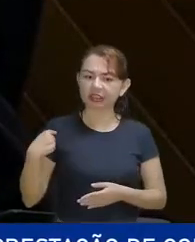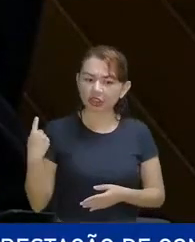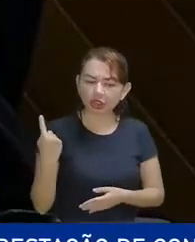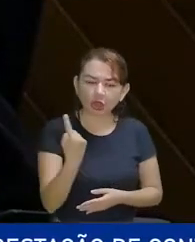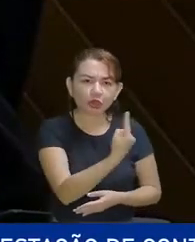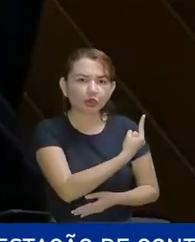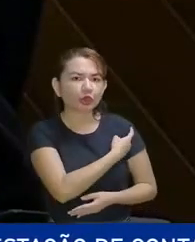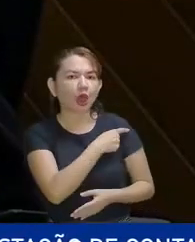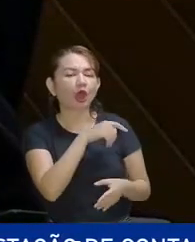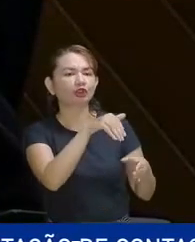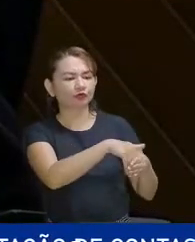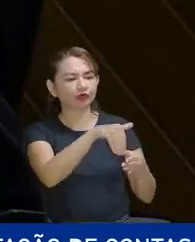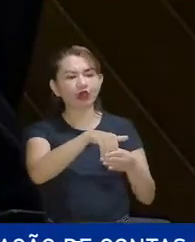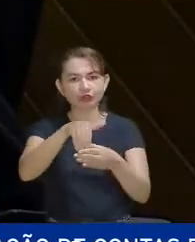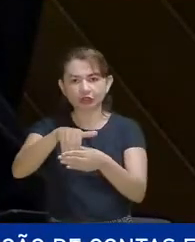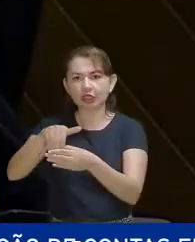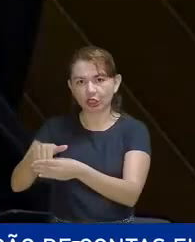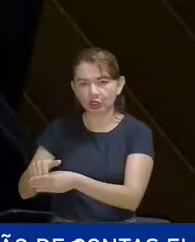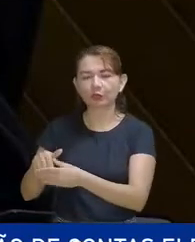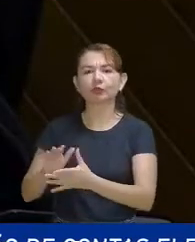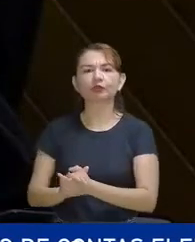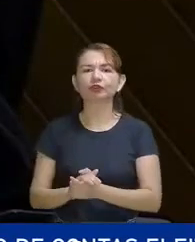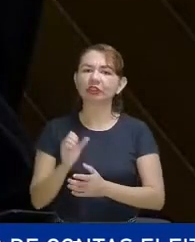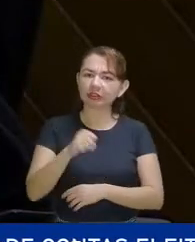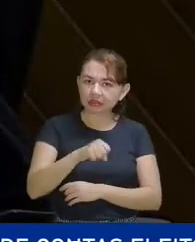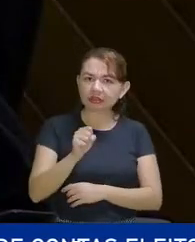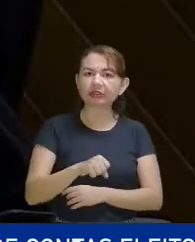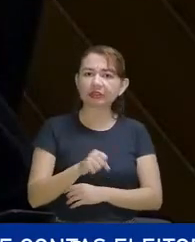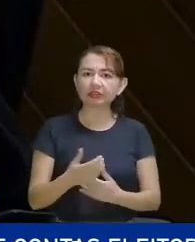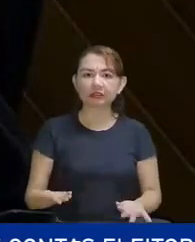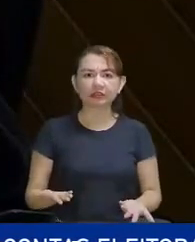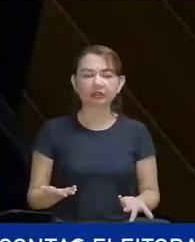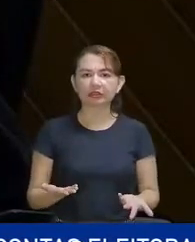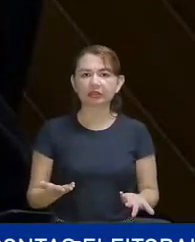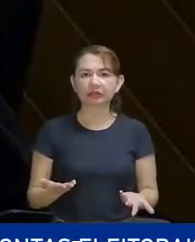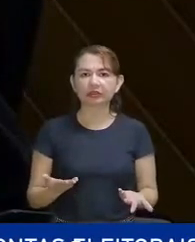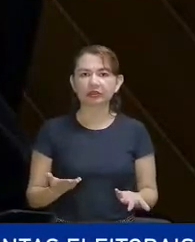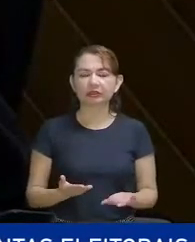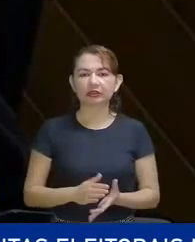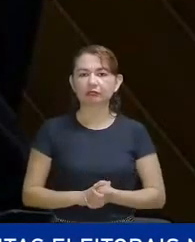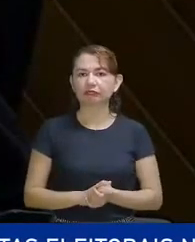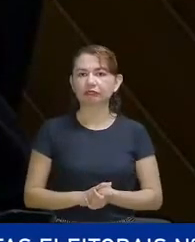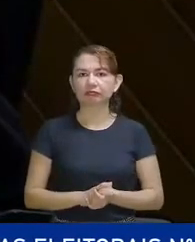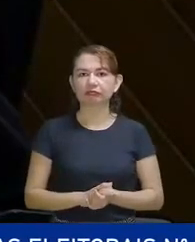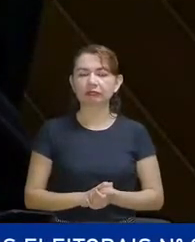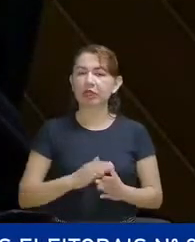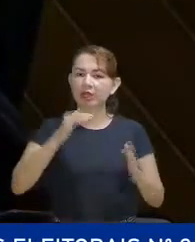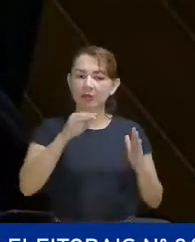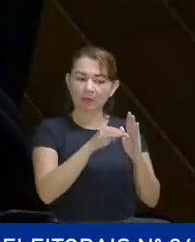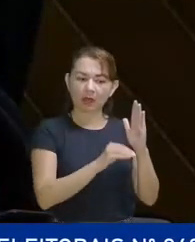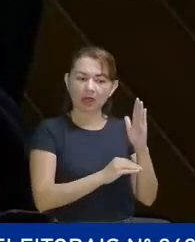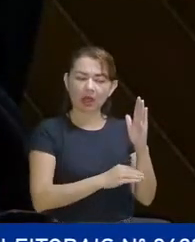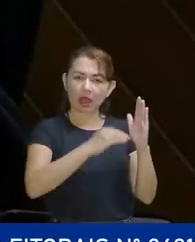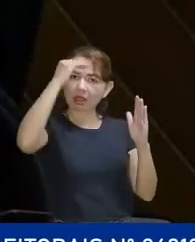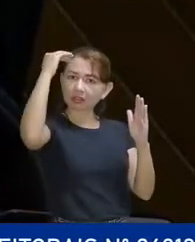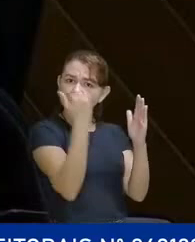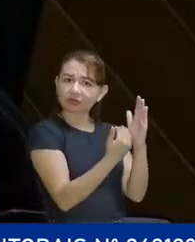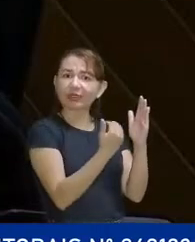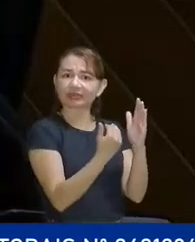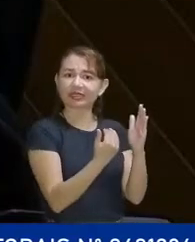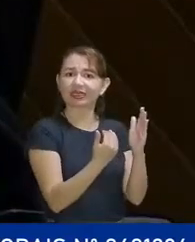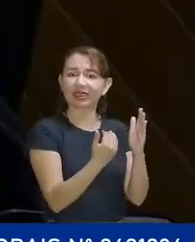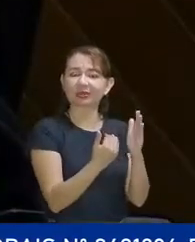nós votamos e consideramos, e não passamos por cima de nenhum desses princípios, né, nem muito menos